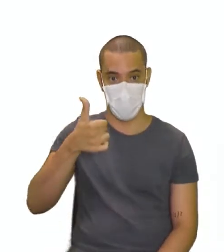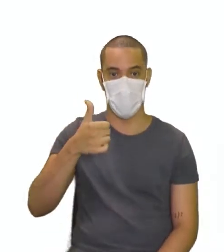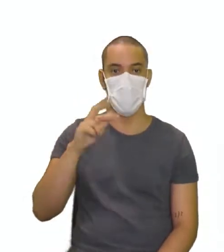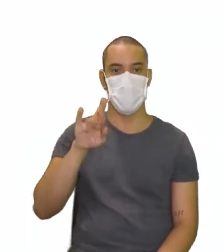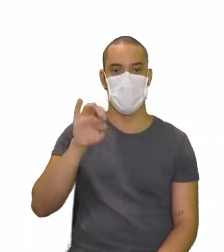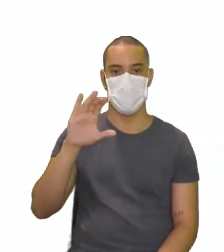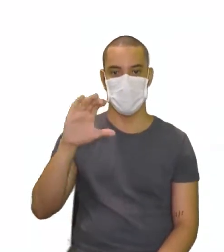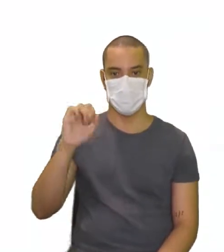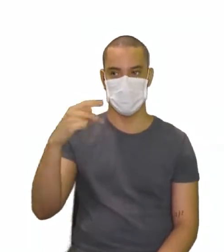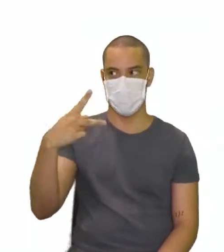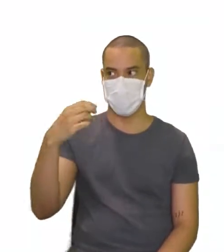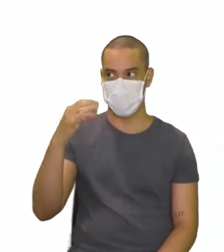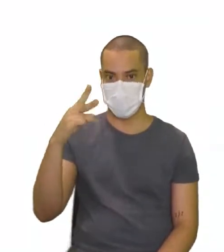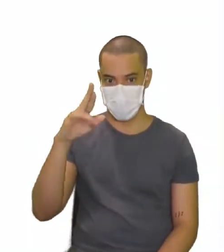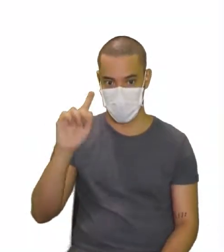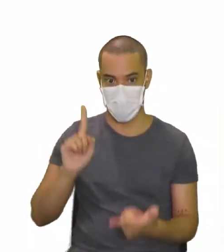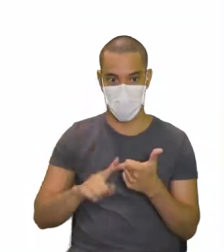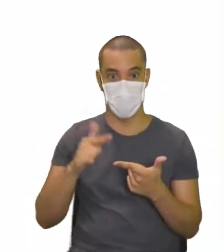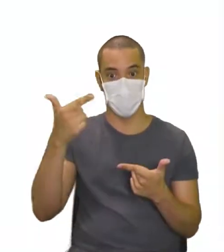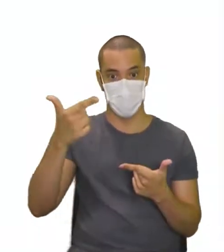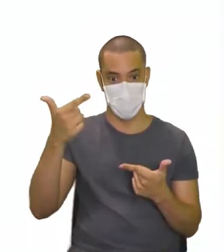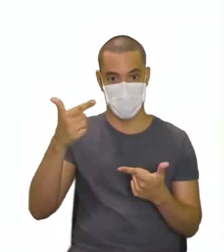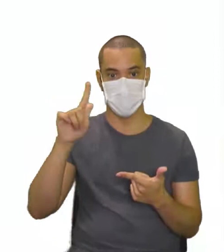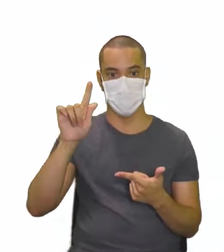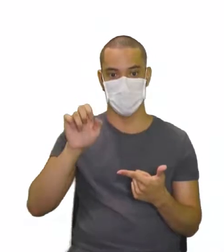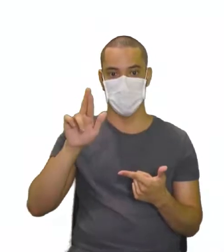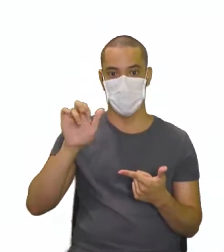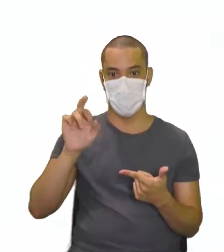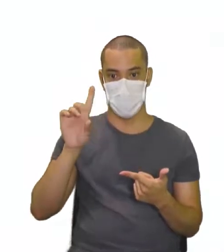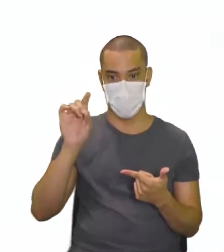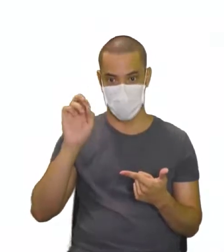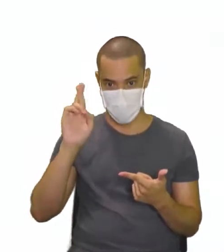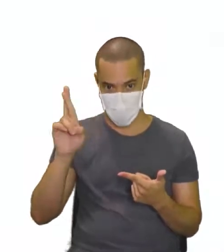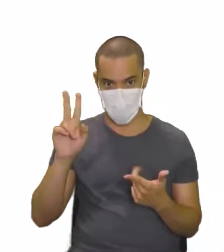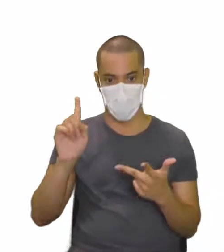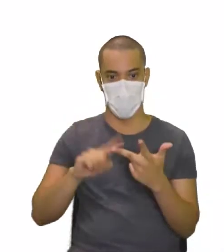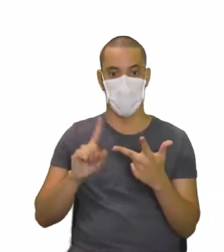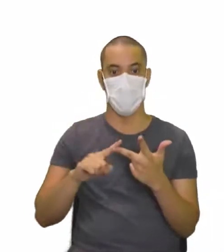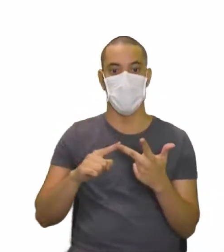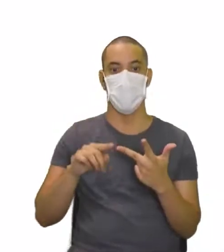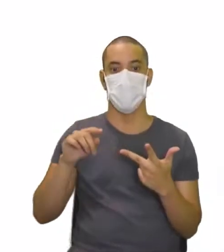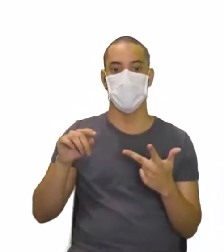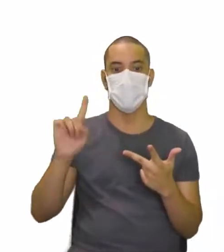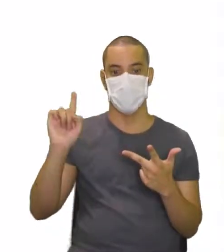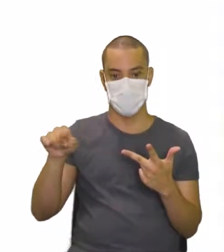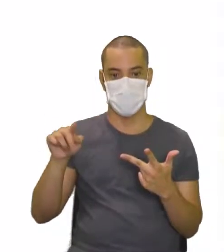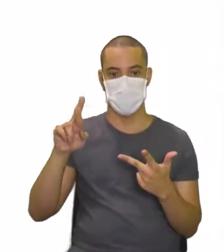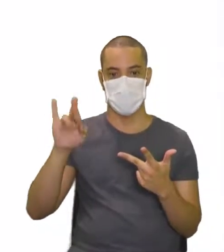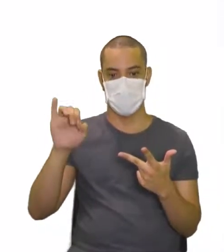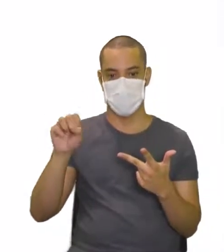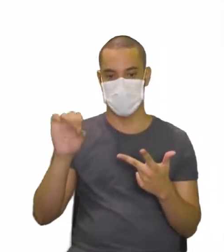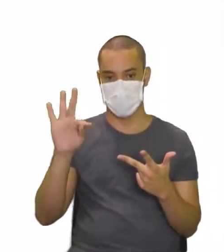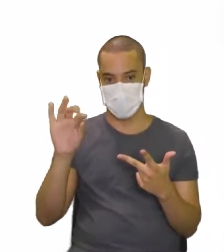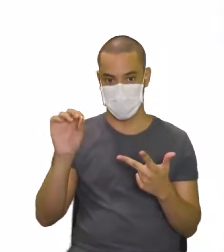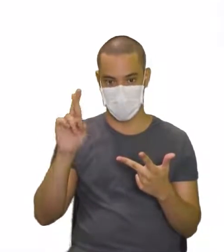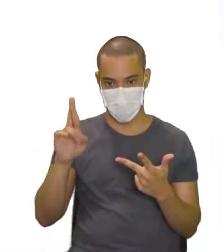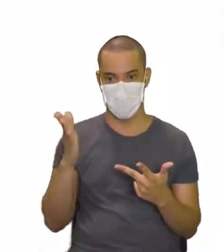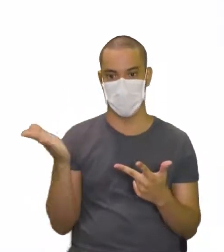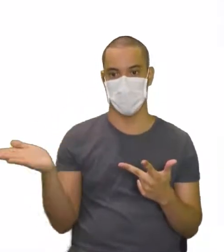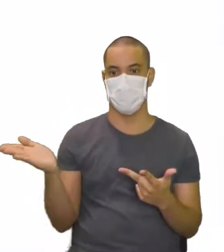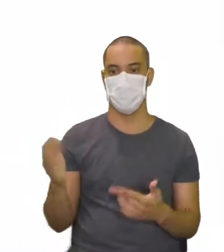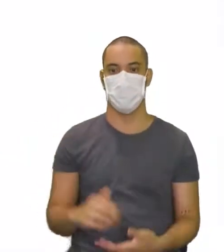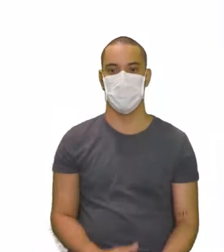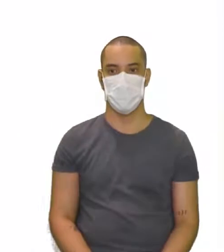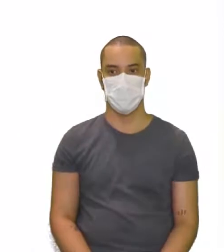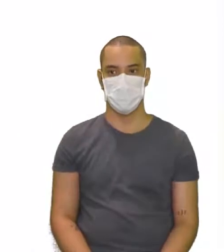certo? Curva do gerador, está representado pelo gráfico 2. E, finalmente, aqui, a curva característica, como eu